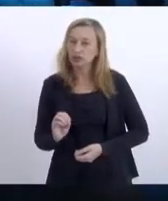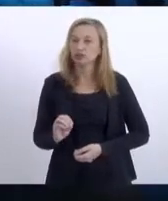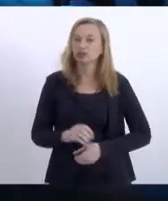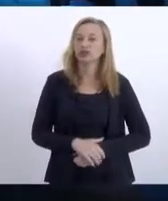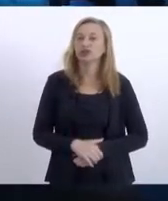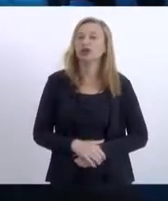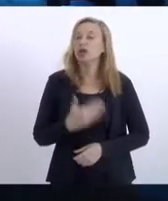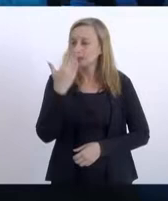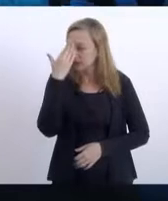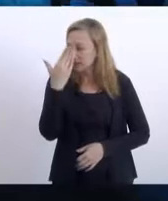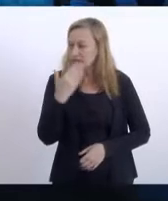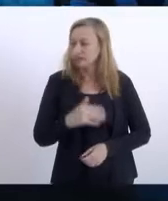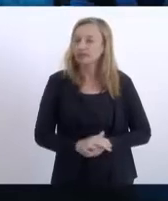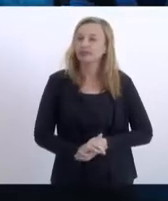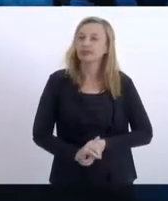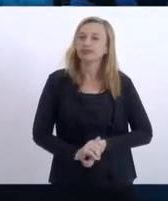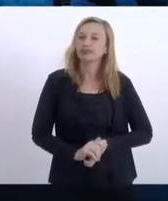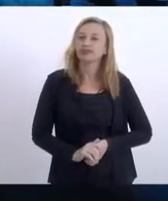Muito obrigado.